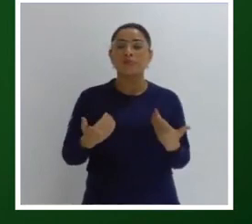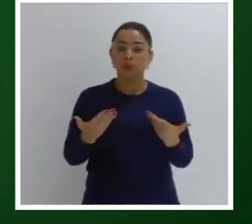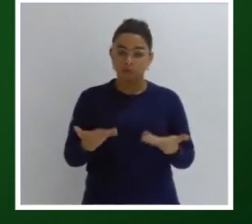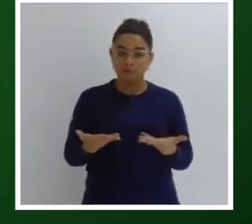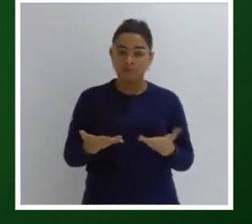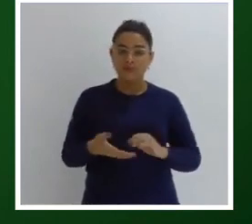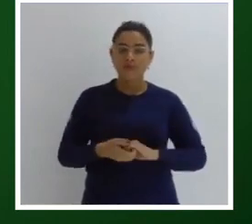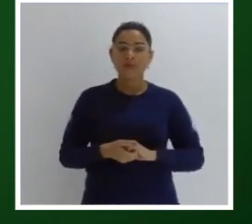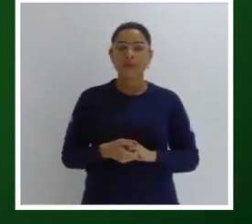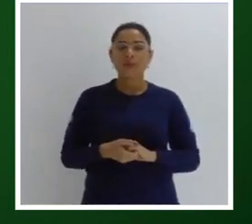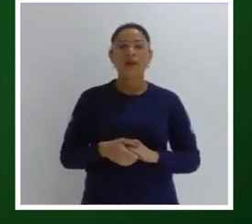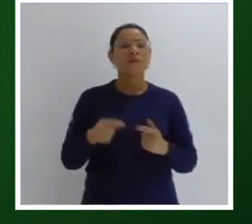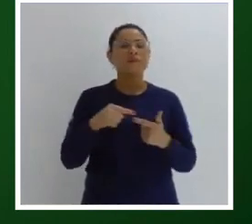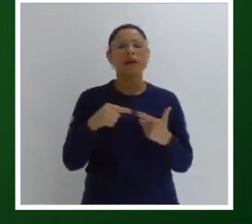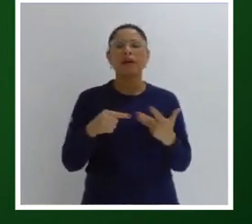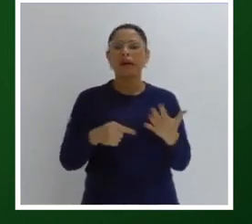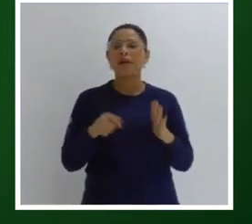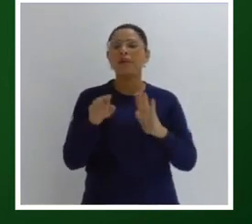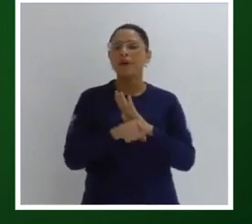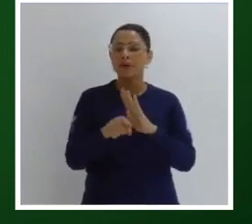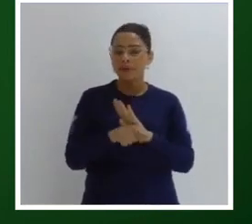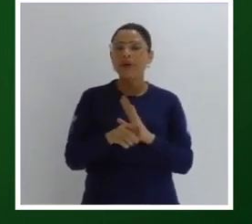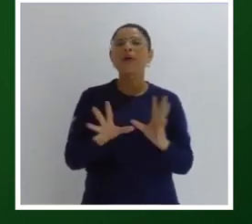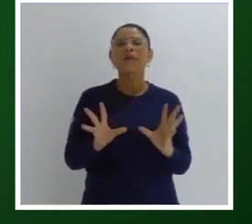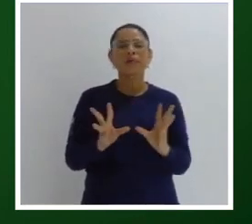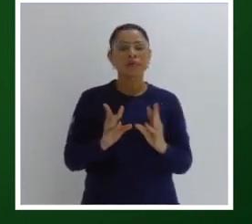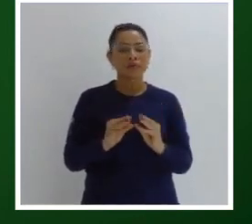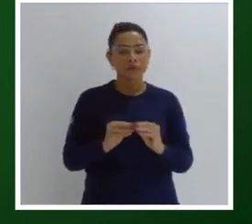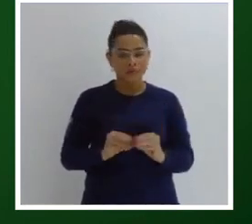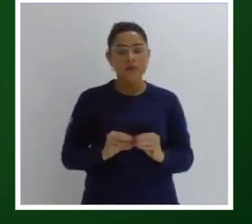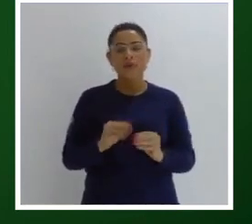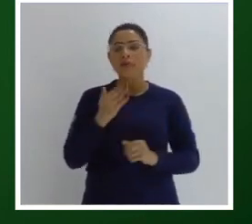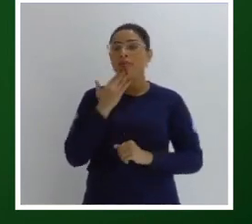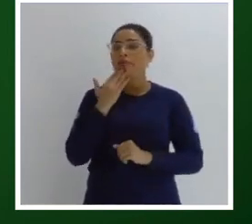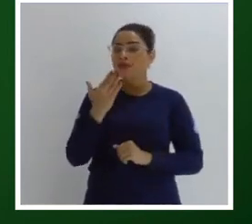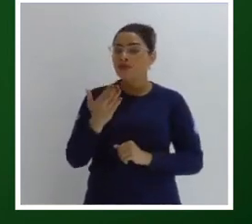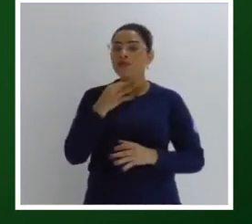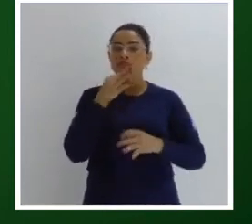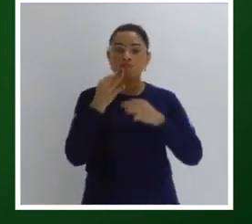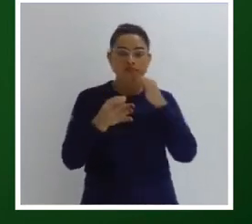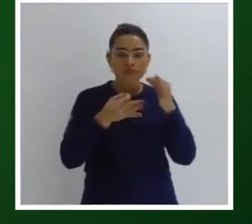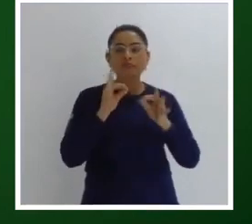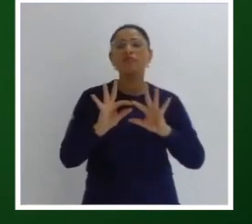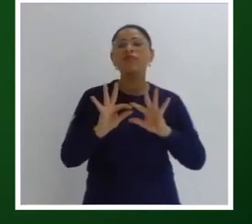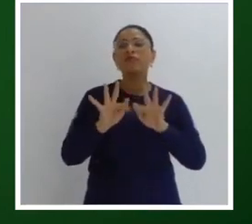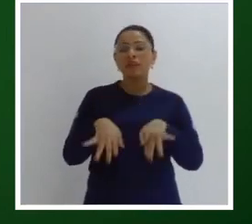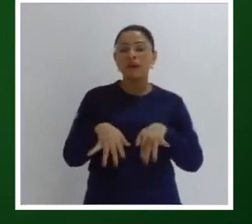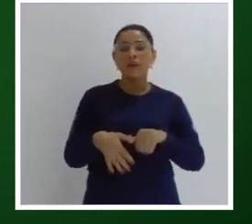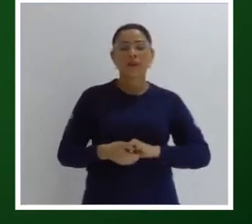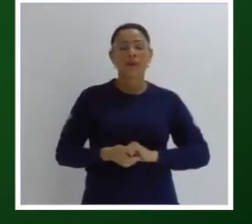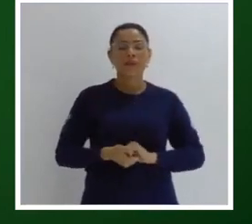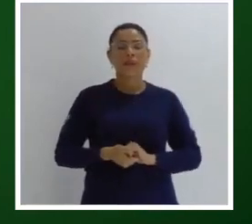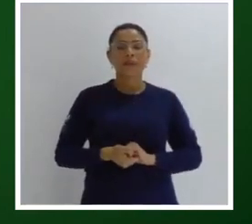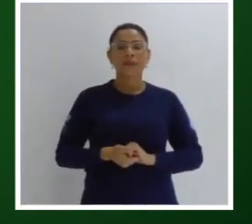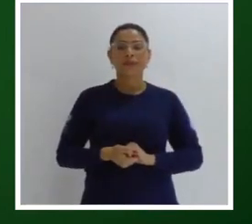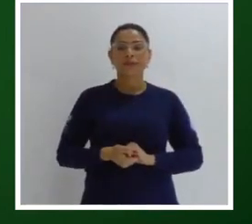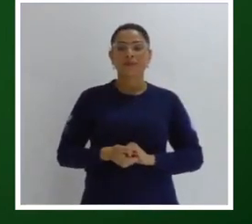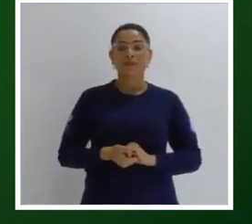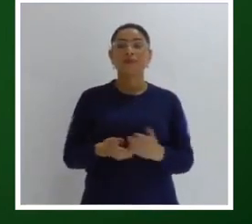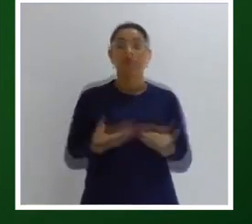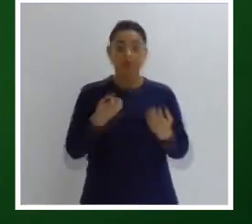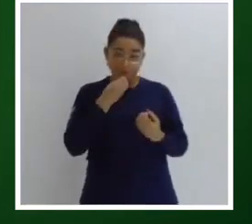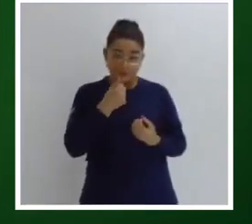tem essas questões com elas daqui a pouquinho Vou pedir para você fazer seus comentários mais Eunice Tá bom